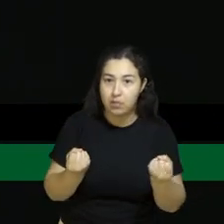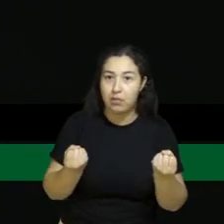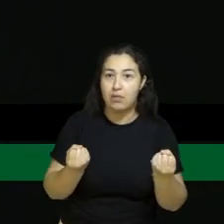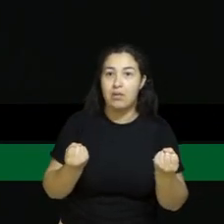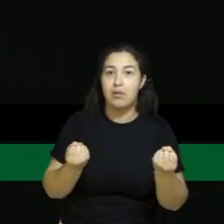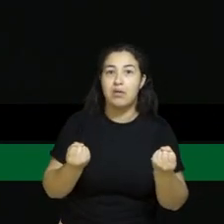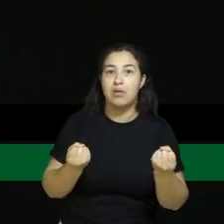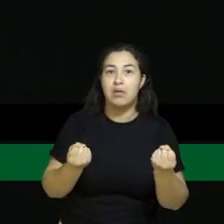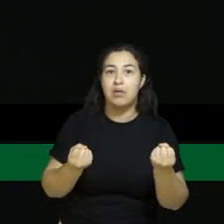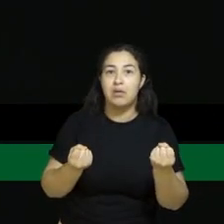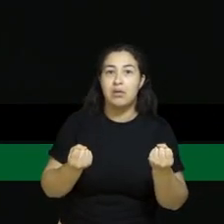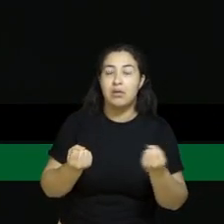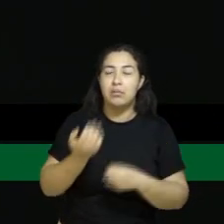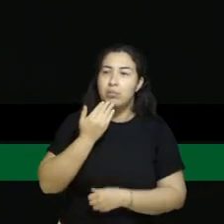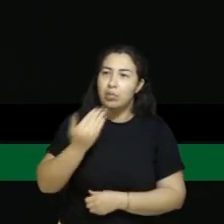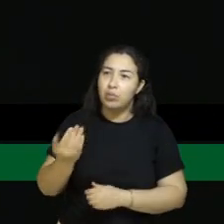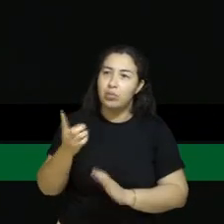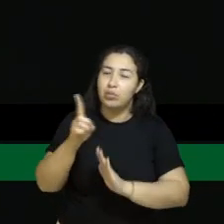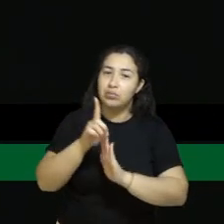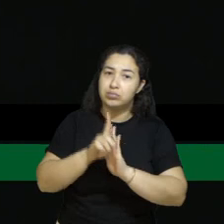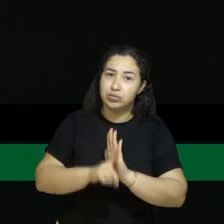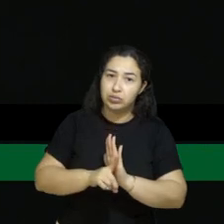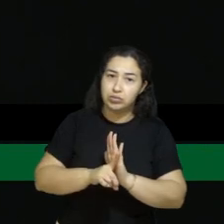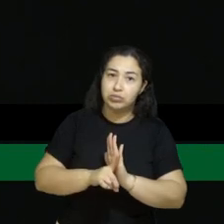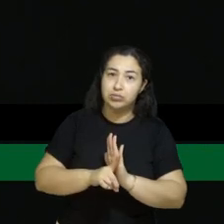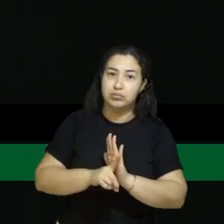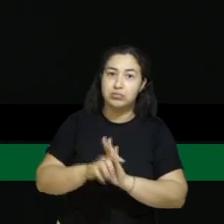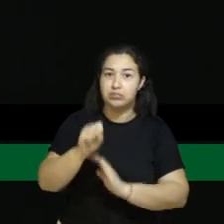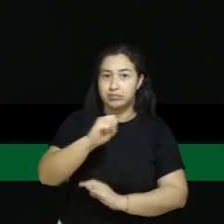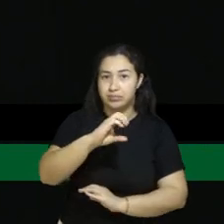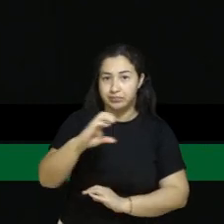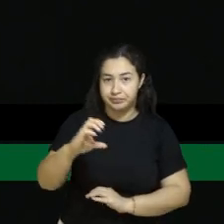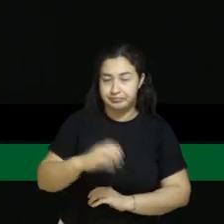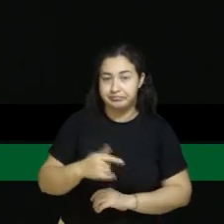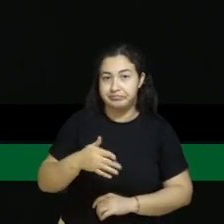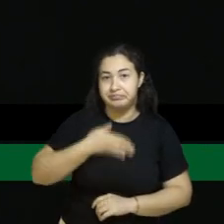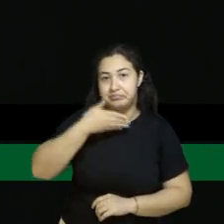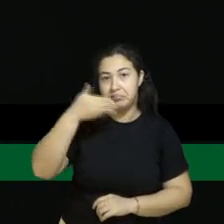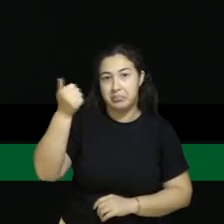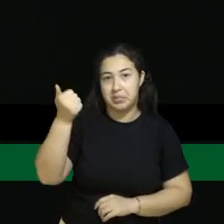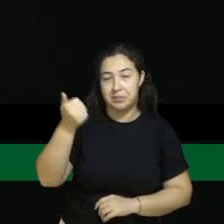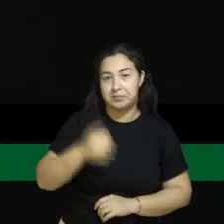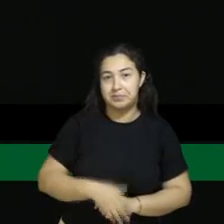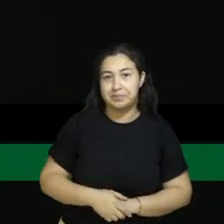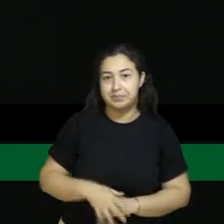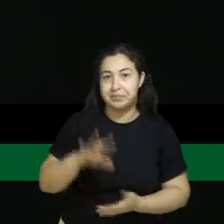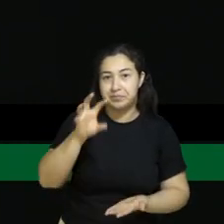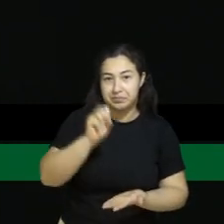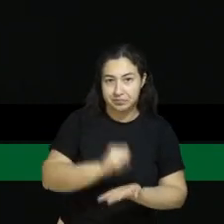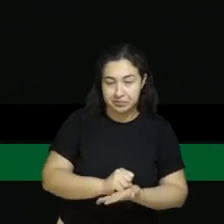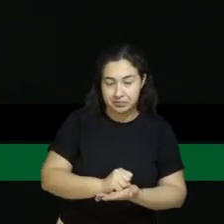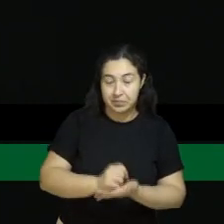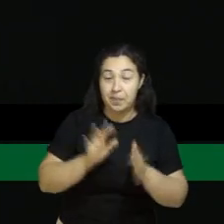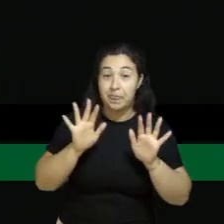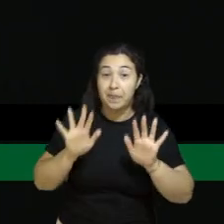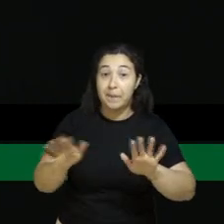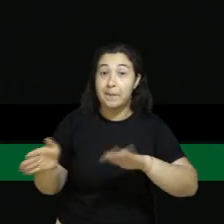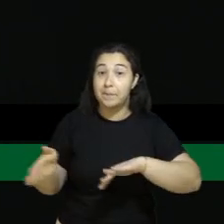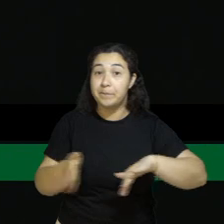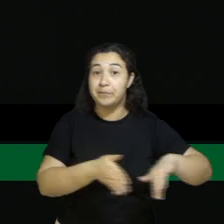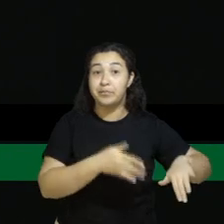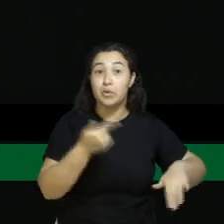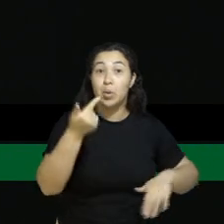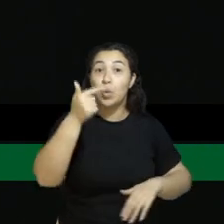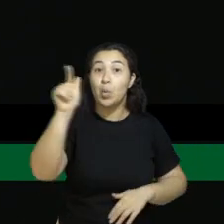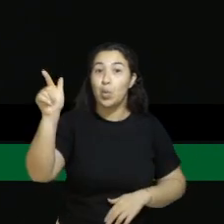dos catarinenses de forma mais coletiva. E eu quero deixar por primeiro esse registro. Mas a minha fala mais importante